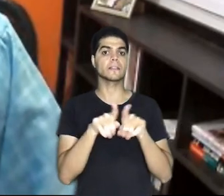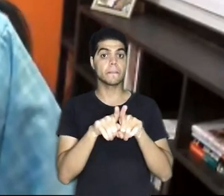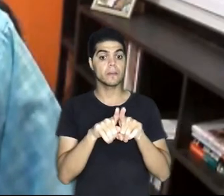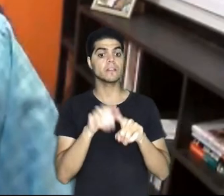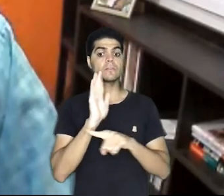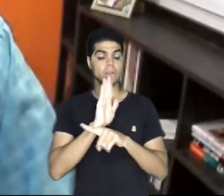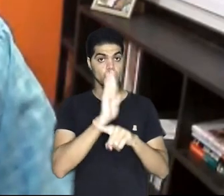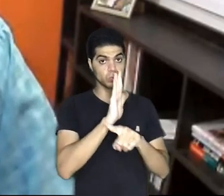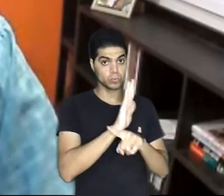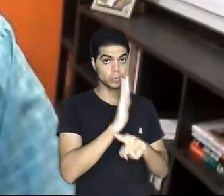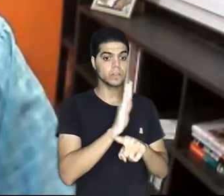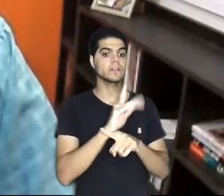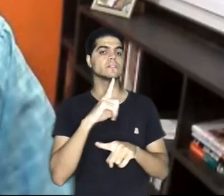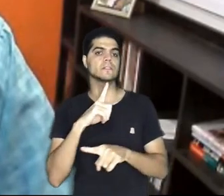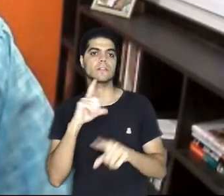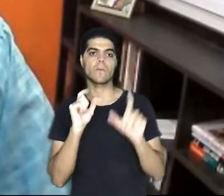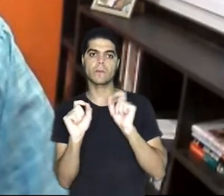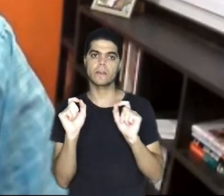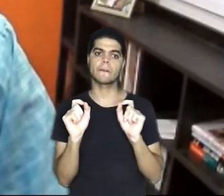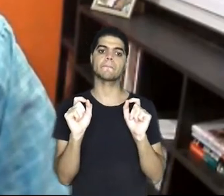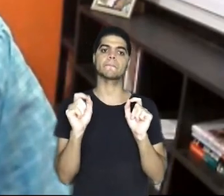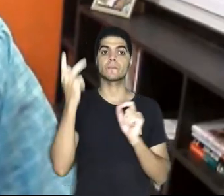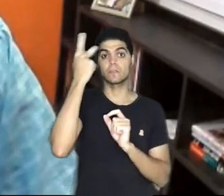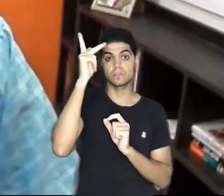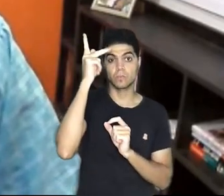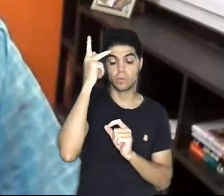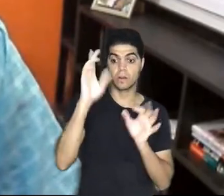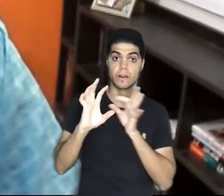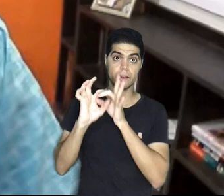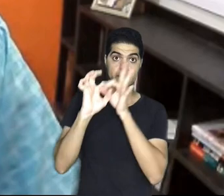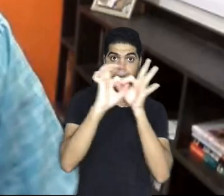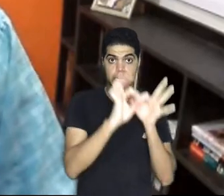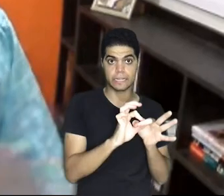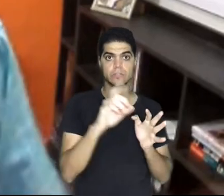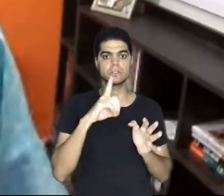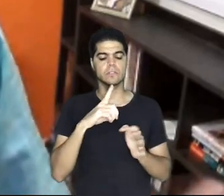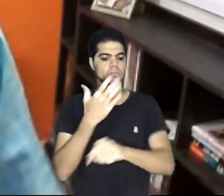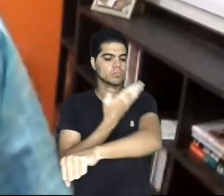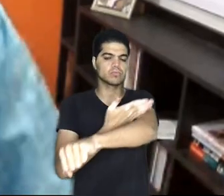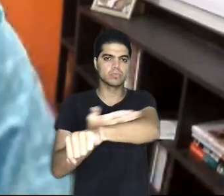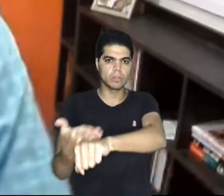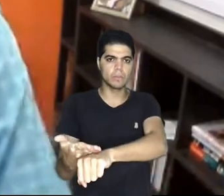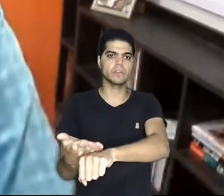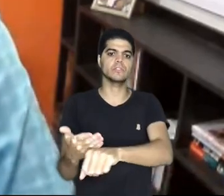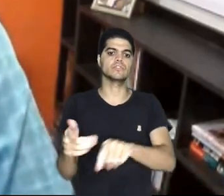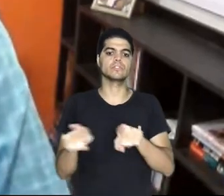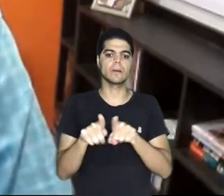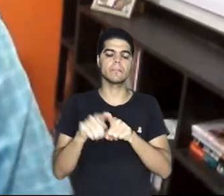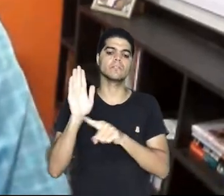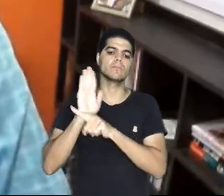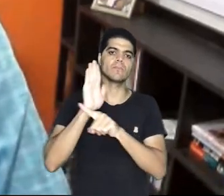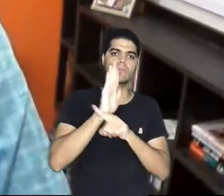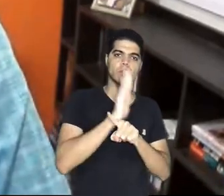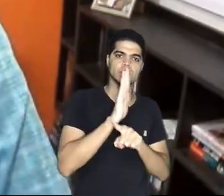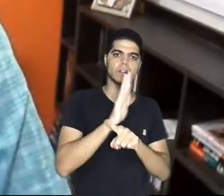ele contribuírem, não apenas historiadores diretamente vinculados, ou tradicionalmente vinculados ao